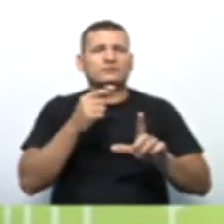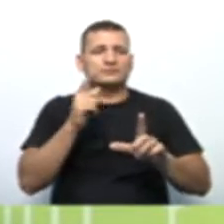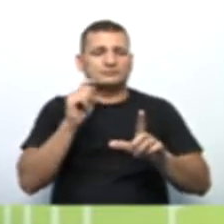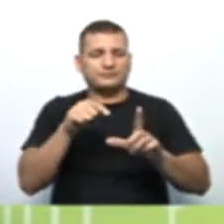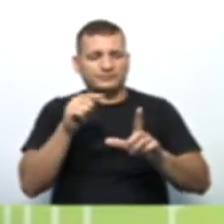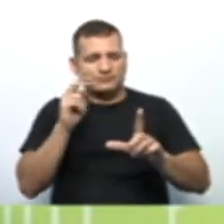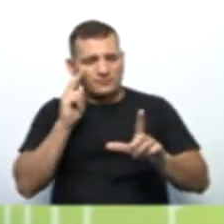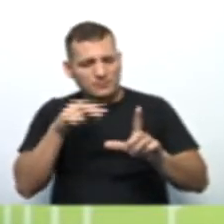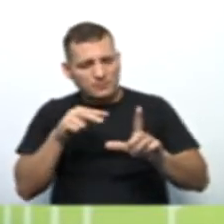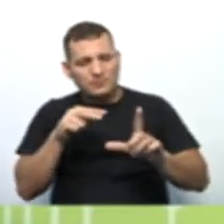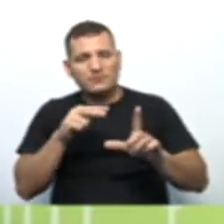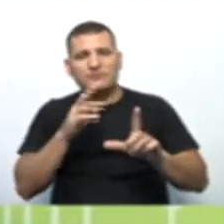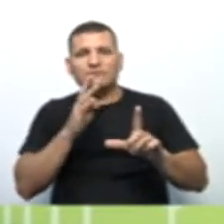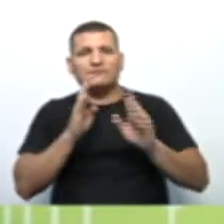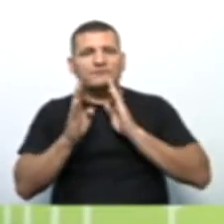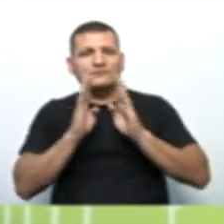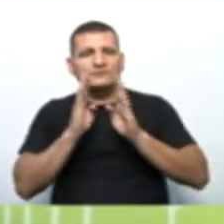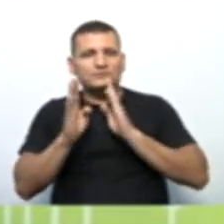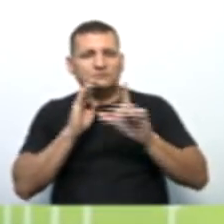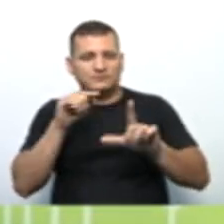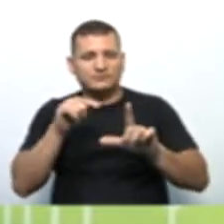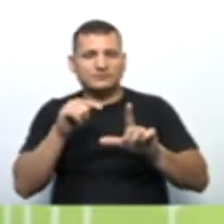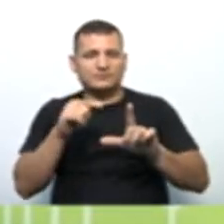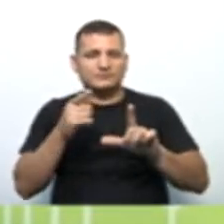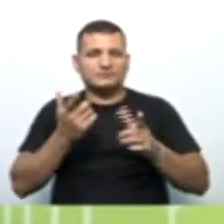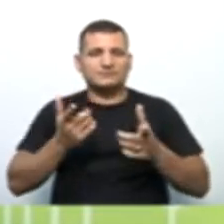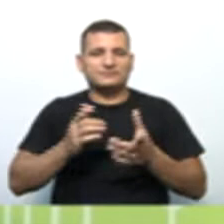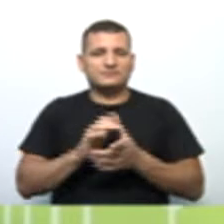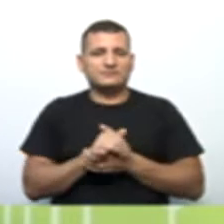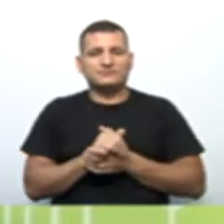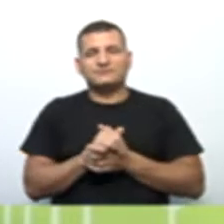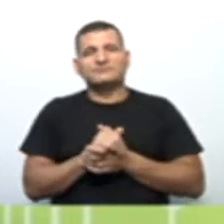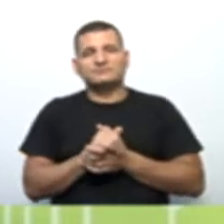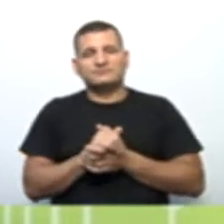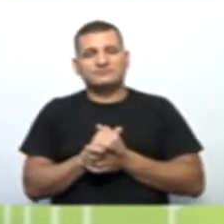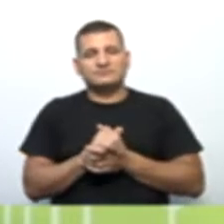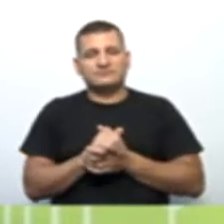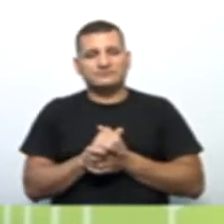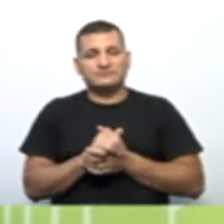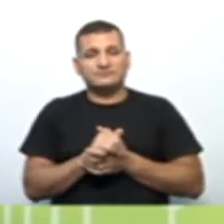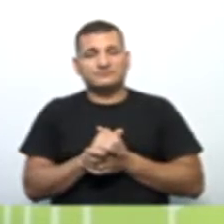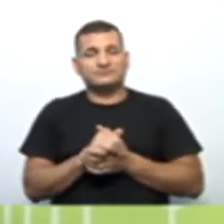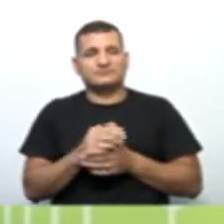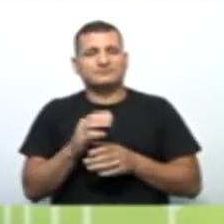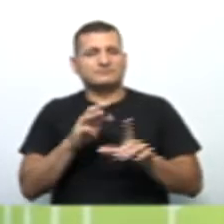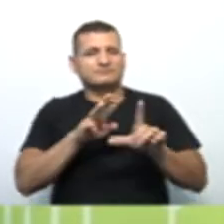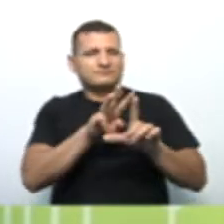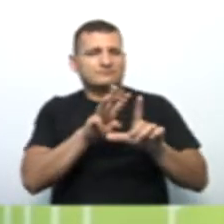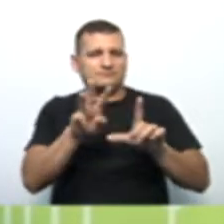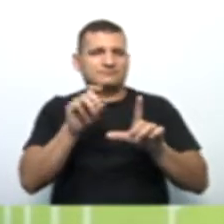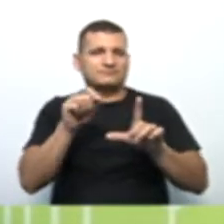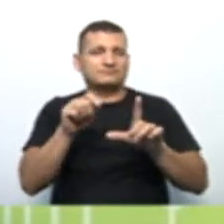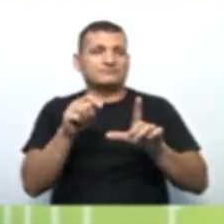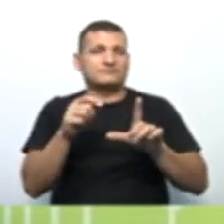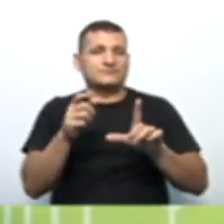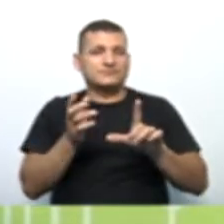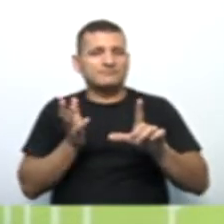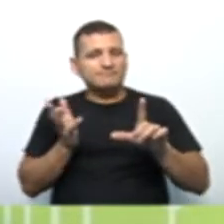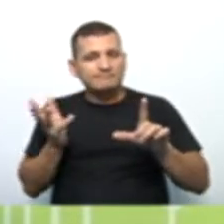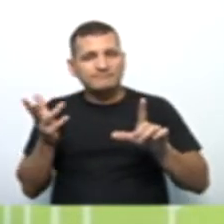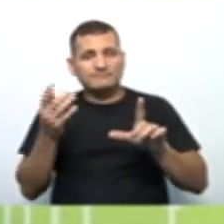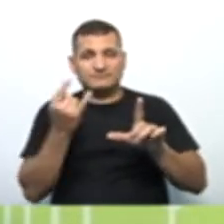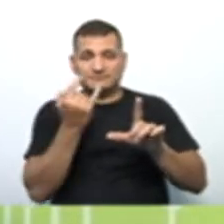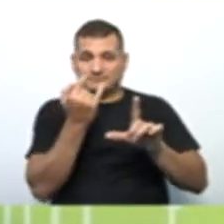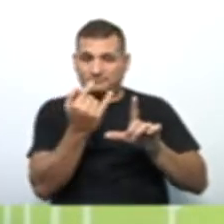hora então eu saí dentro do mesmo jeito na próxima semana essa é nosso site você consome site tem que fazer a pessoa fica lá exato e